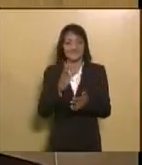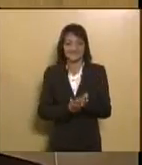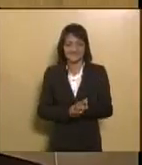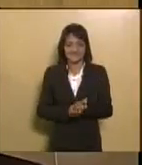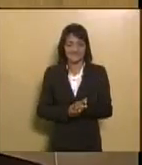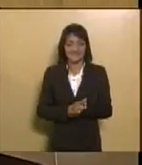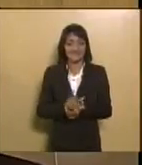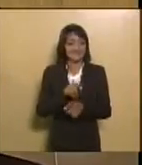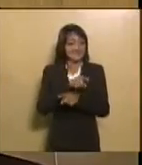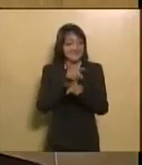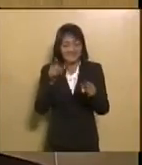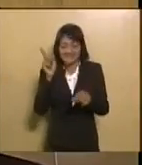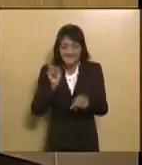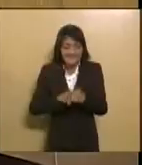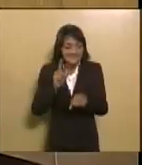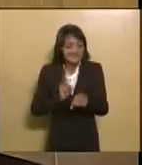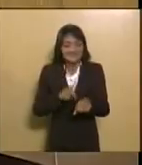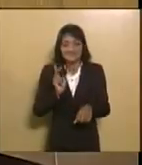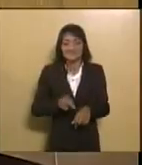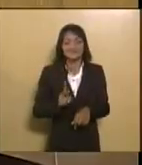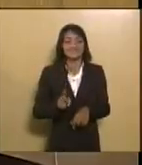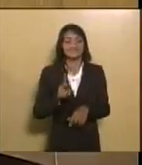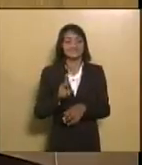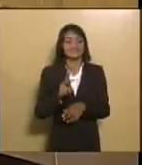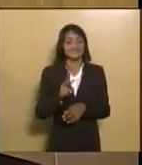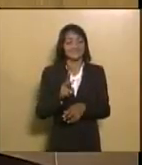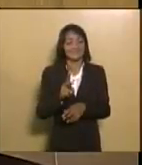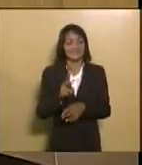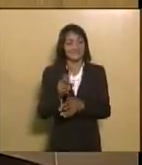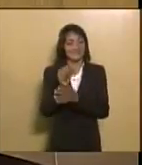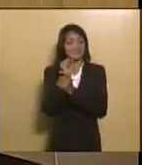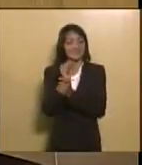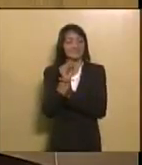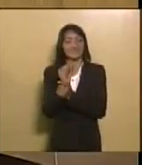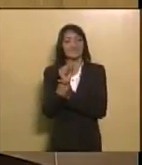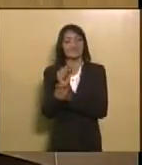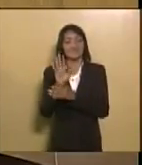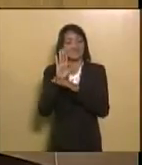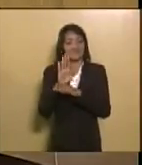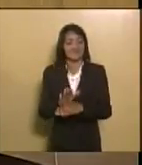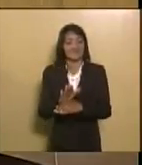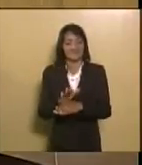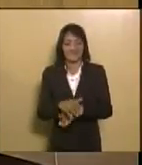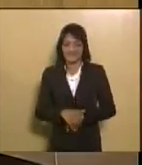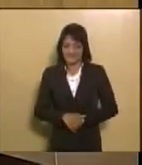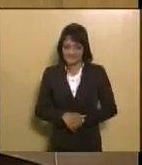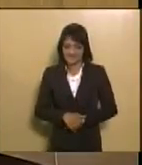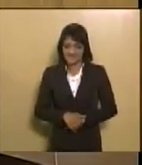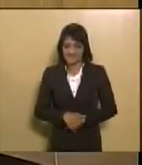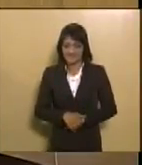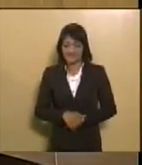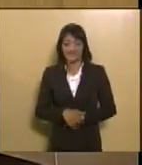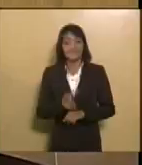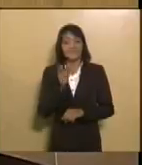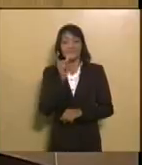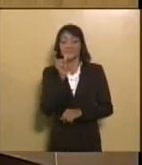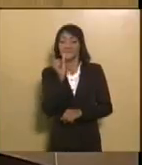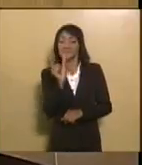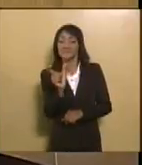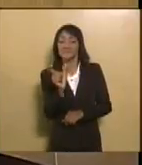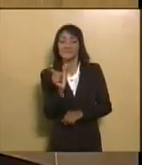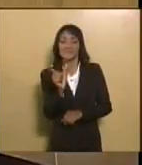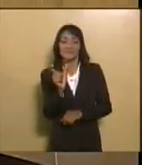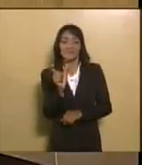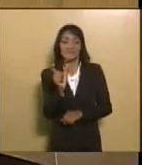deixa em nenhum momento desprovido de assistência e de proteção. E essa palavra, ela